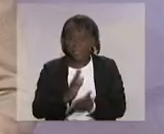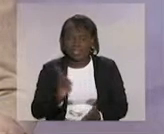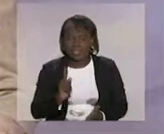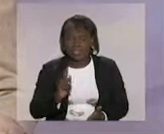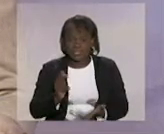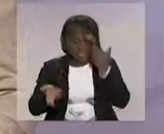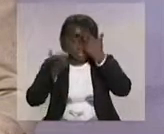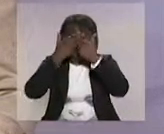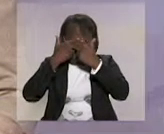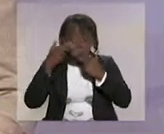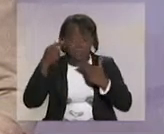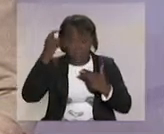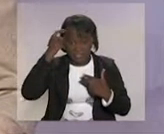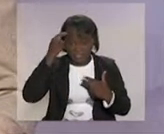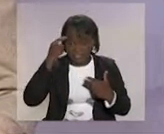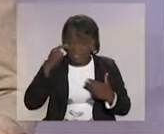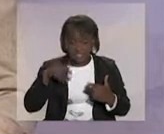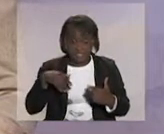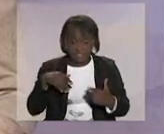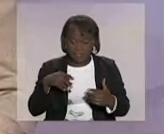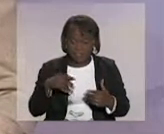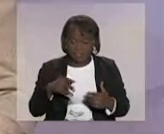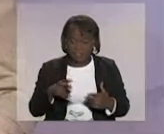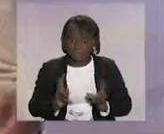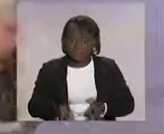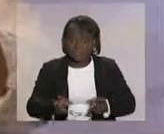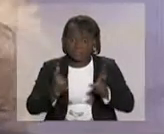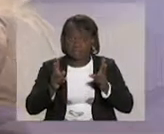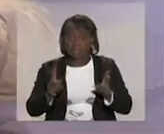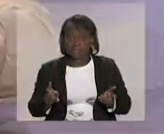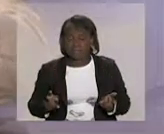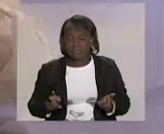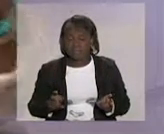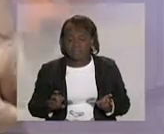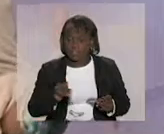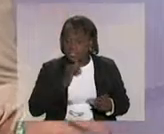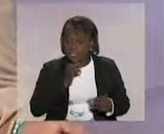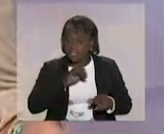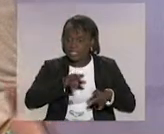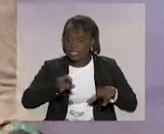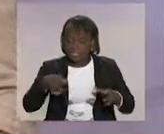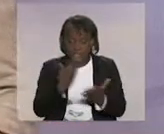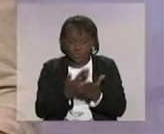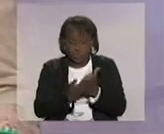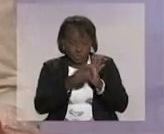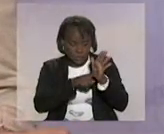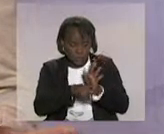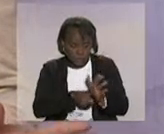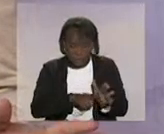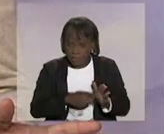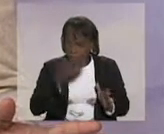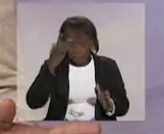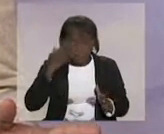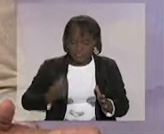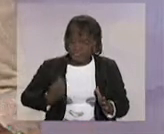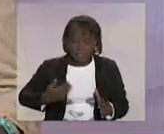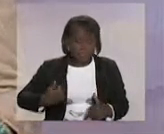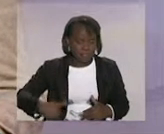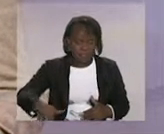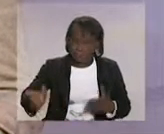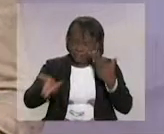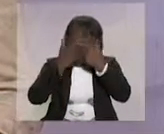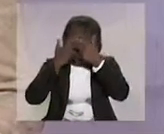danos psicológicos com relação a isso são exemplo de vários estudos, né? São para toda a vida,